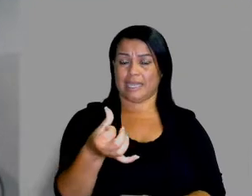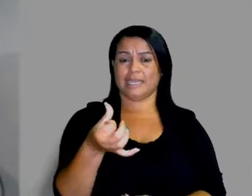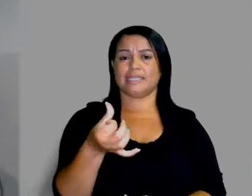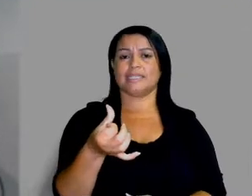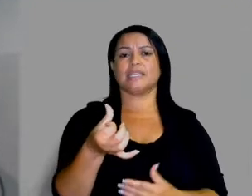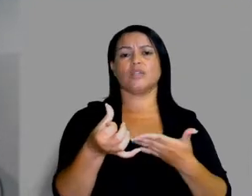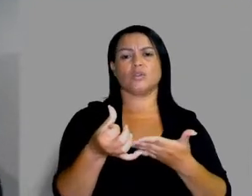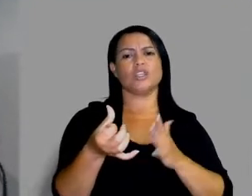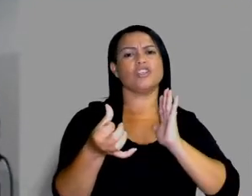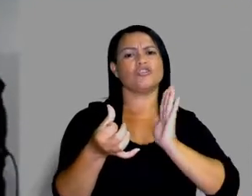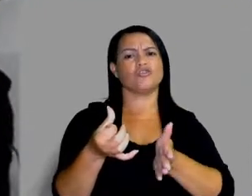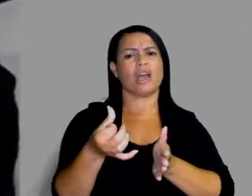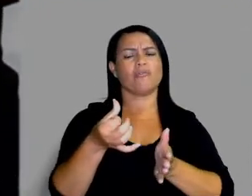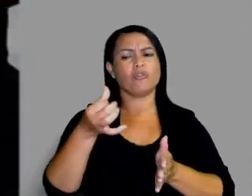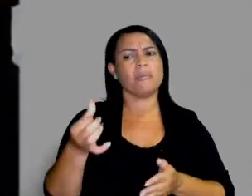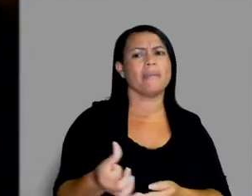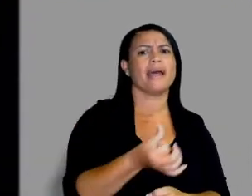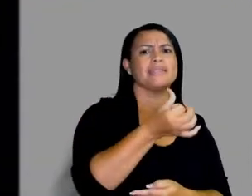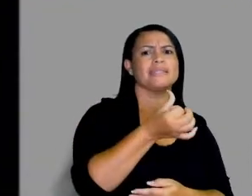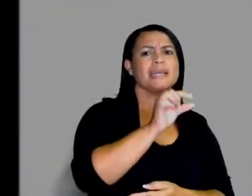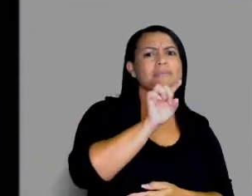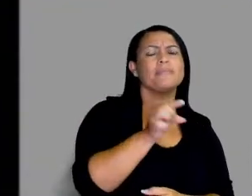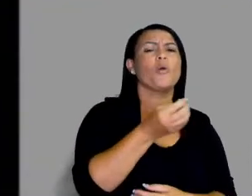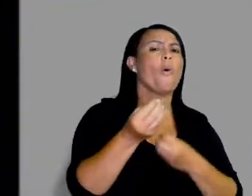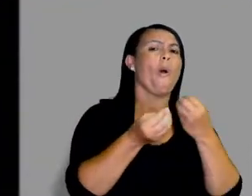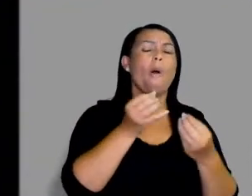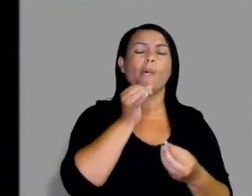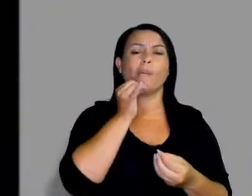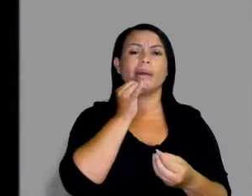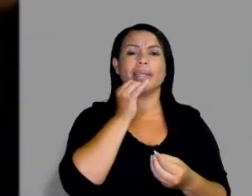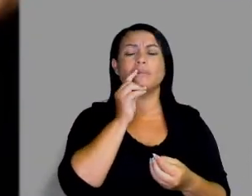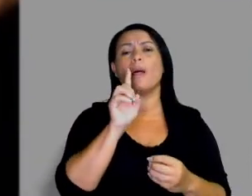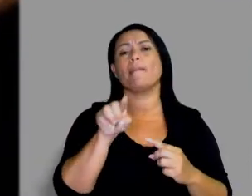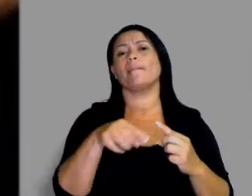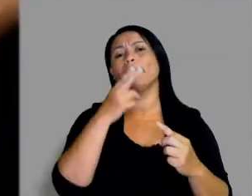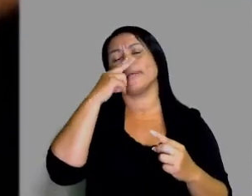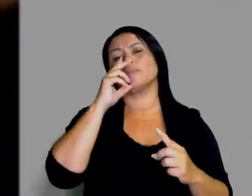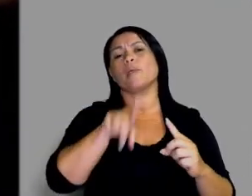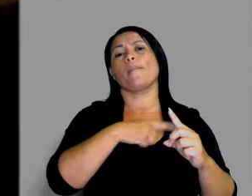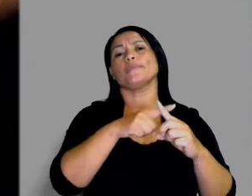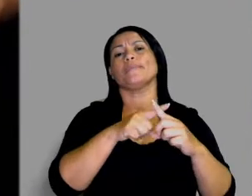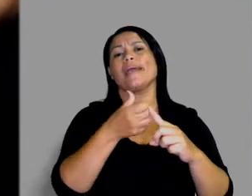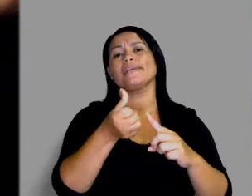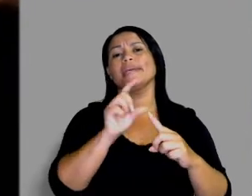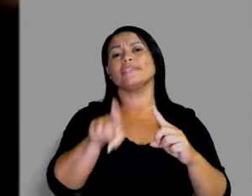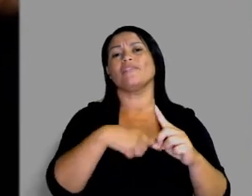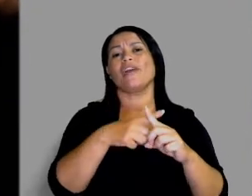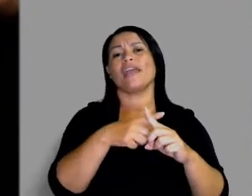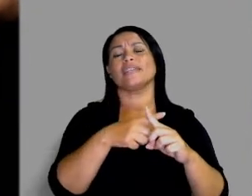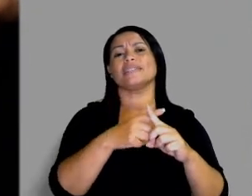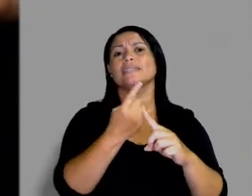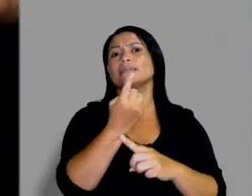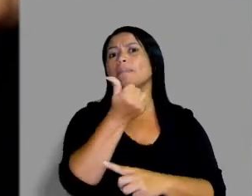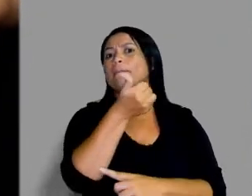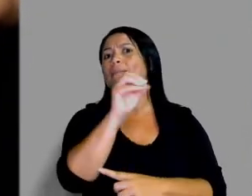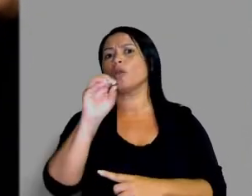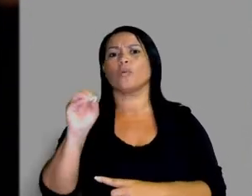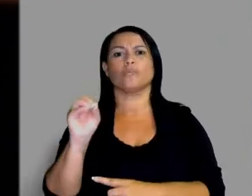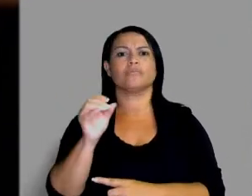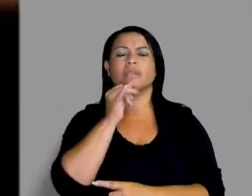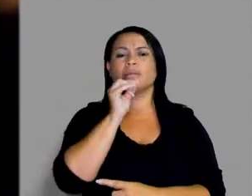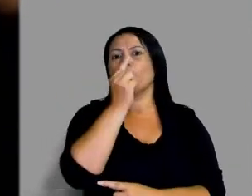do 6 já fui para 6.000. É a mesma coisa que você multiplicar 6 vezes